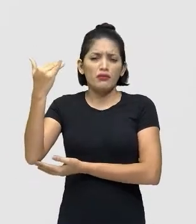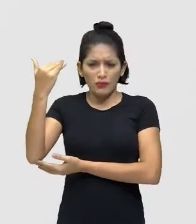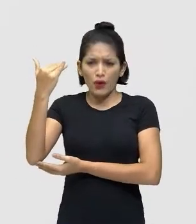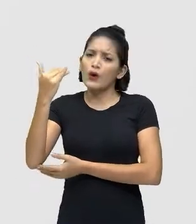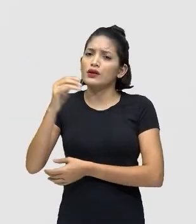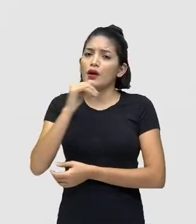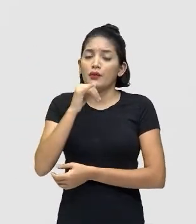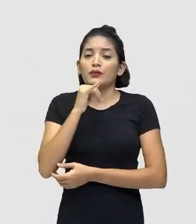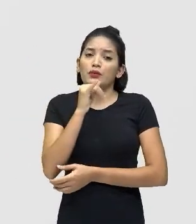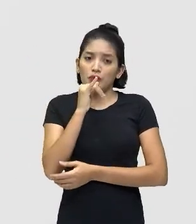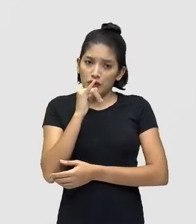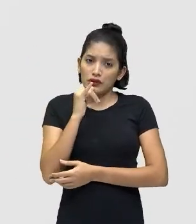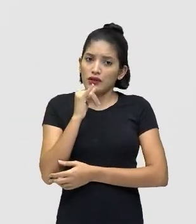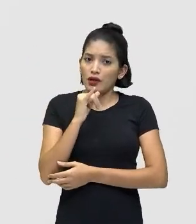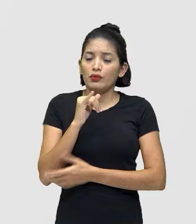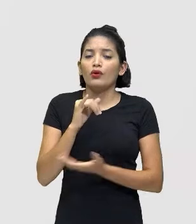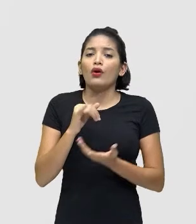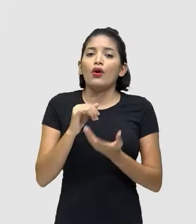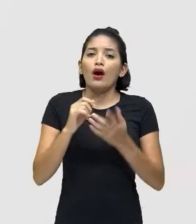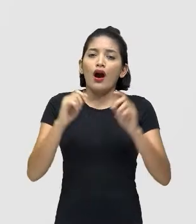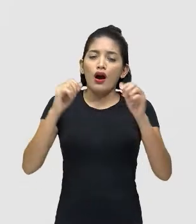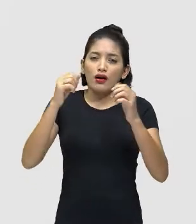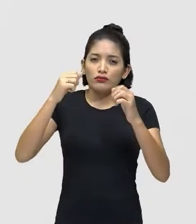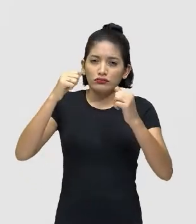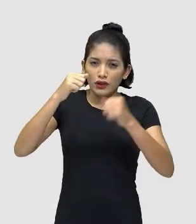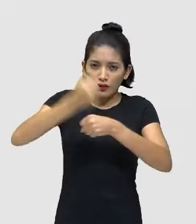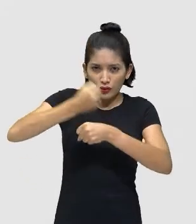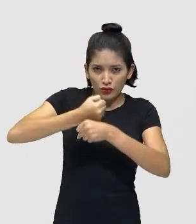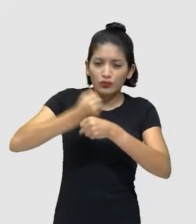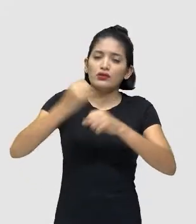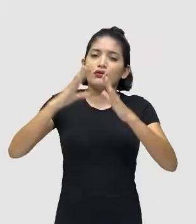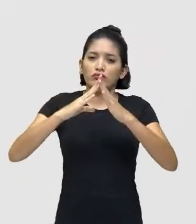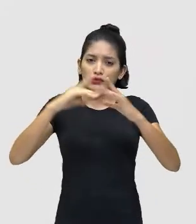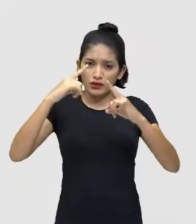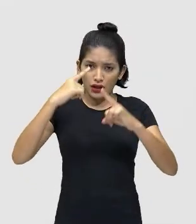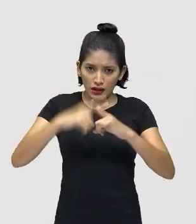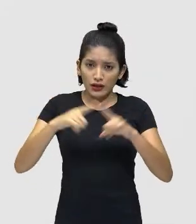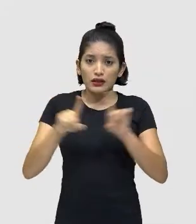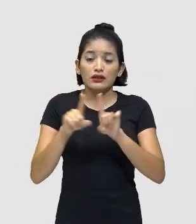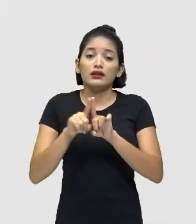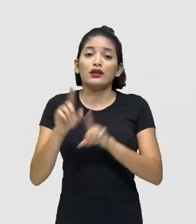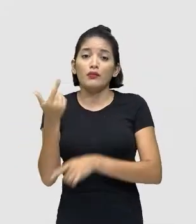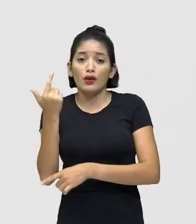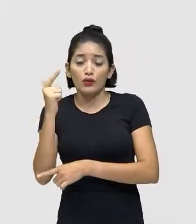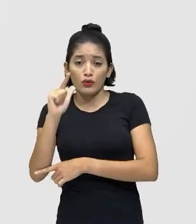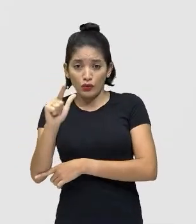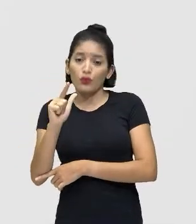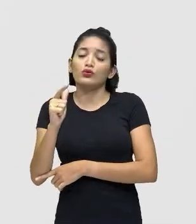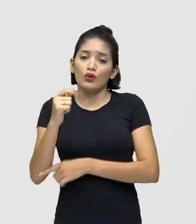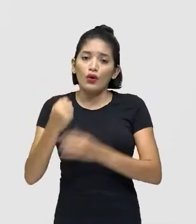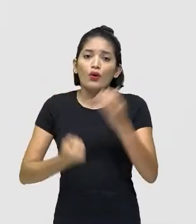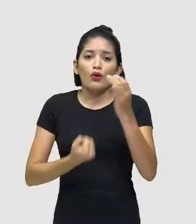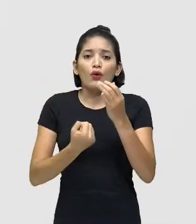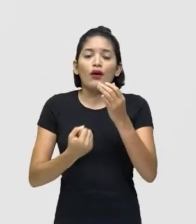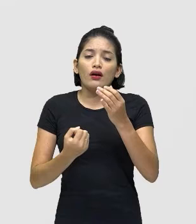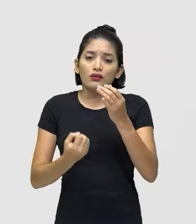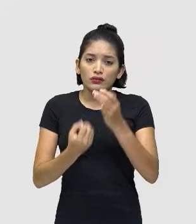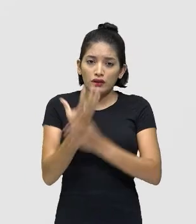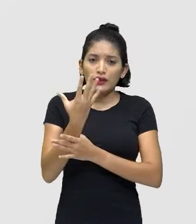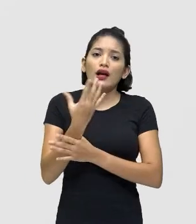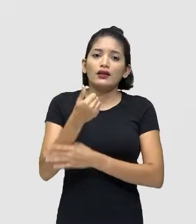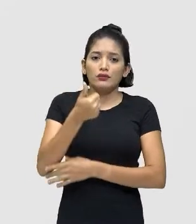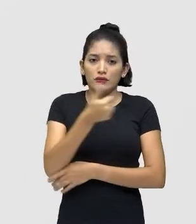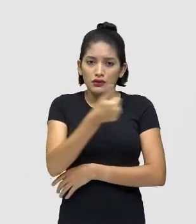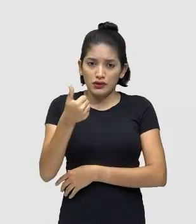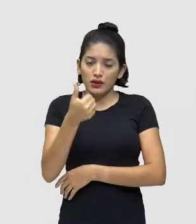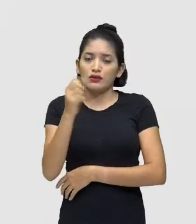a Catedral de São Basílio, construída no século XVI, e o Kremlin, que é uma fortaleza construída em 1156 e que